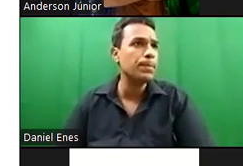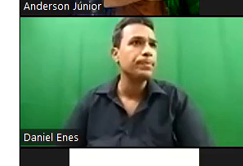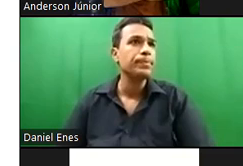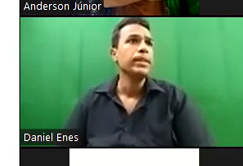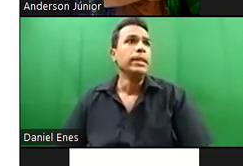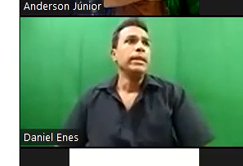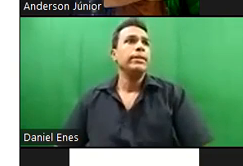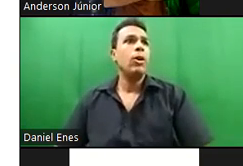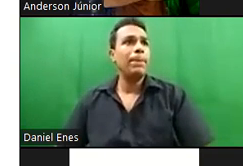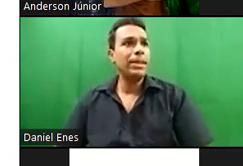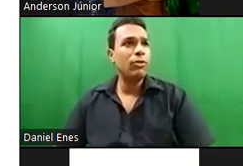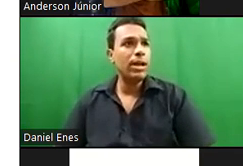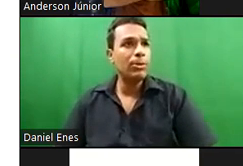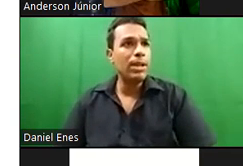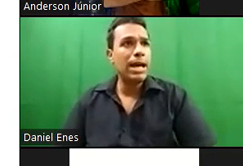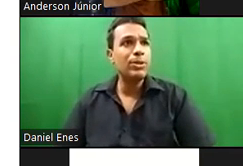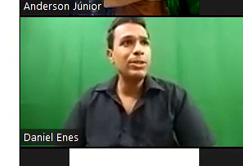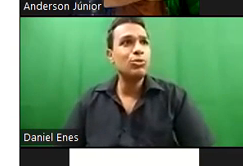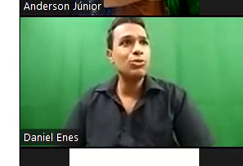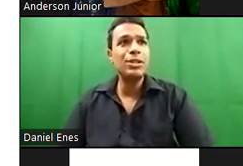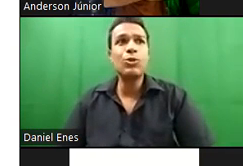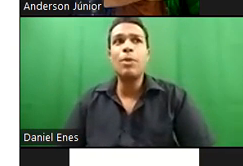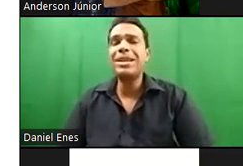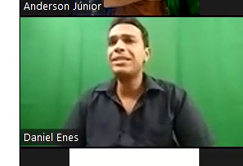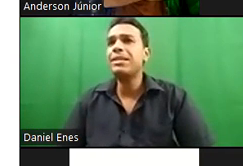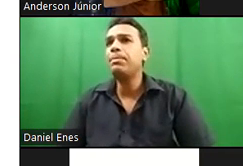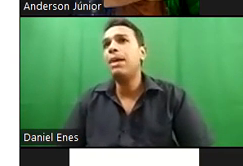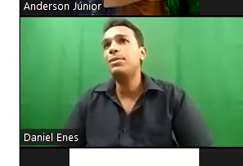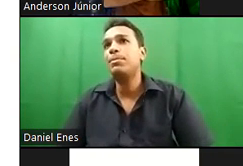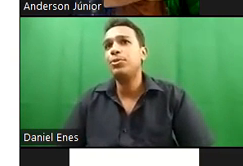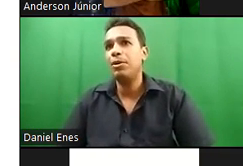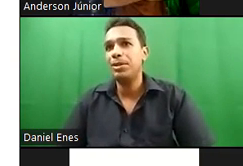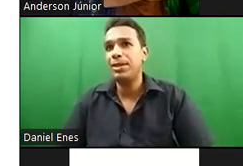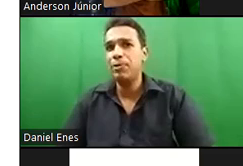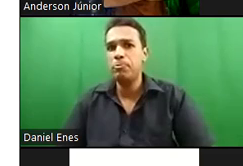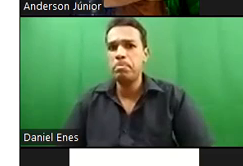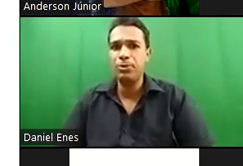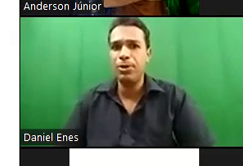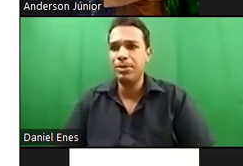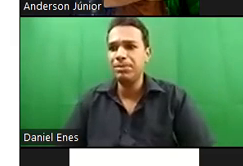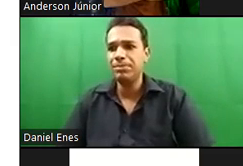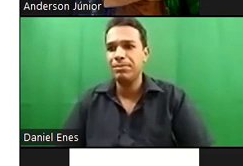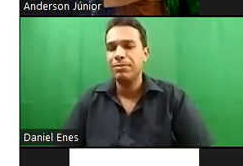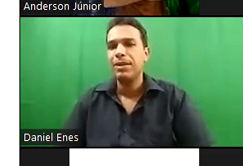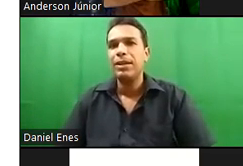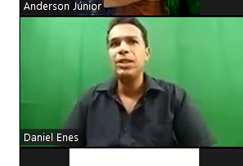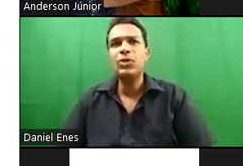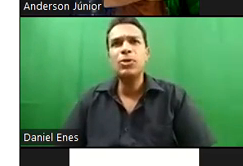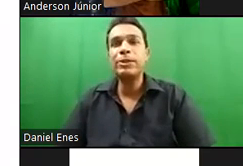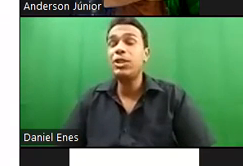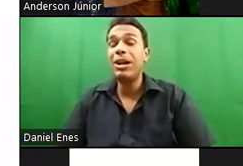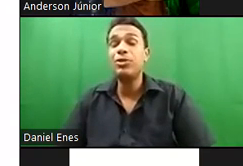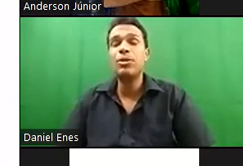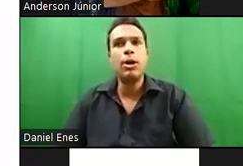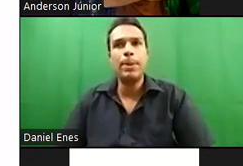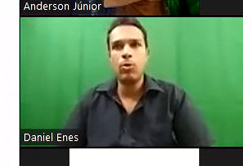vocês. Então, aprenda vocabulário e eu sugiro, comece por verbos e pronomes. Né? O pronome, isso,